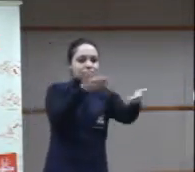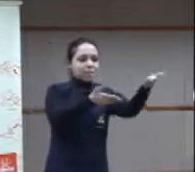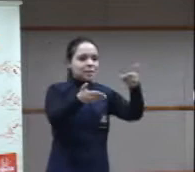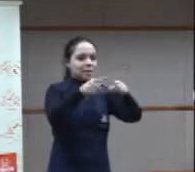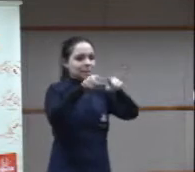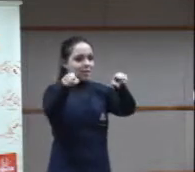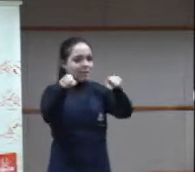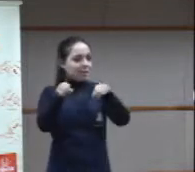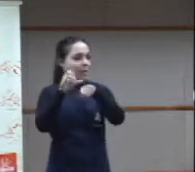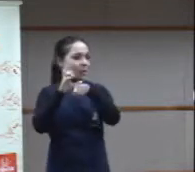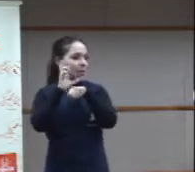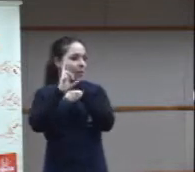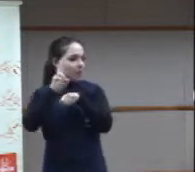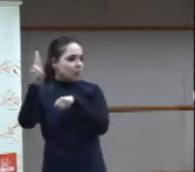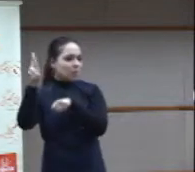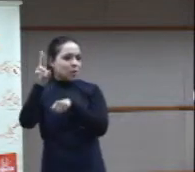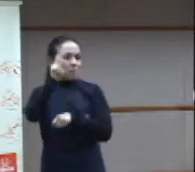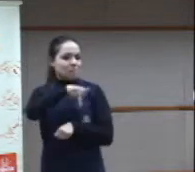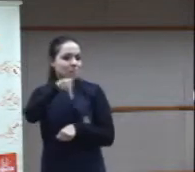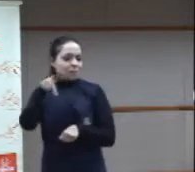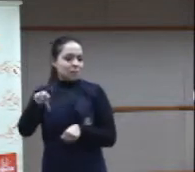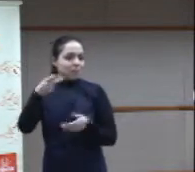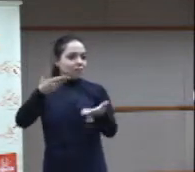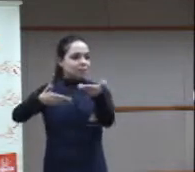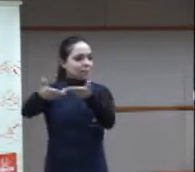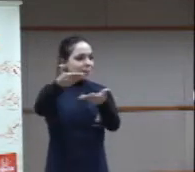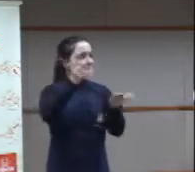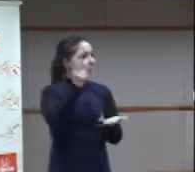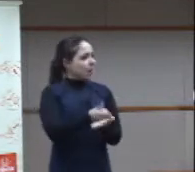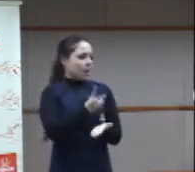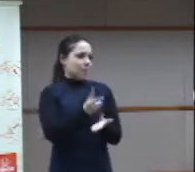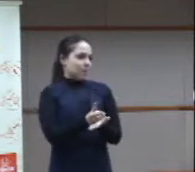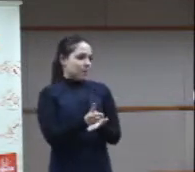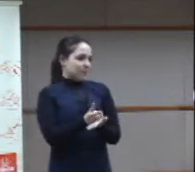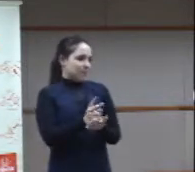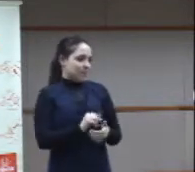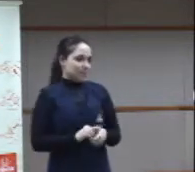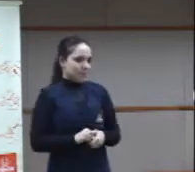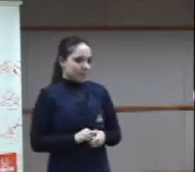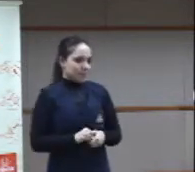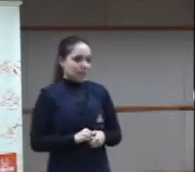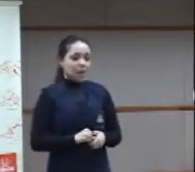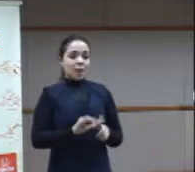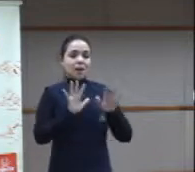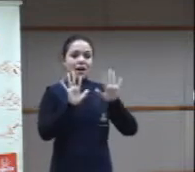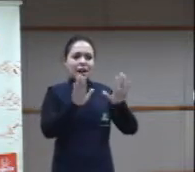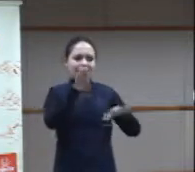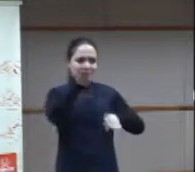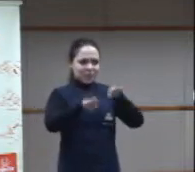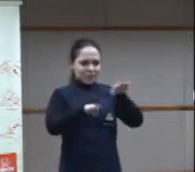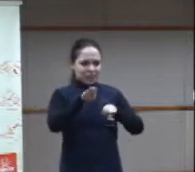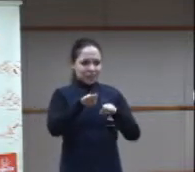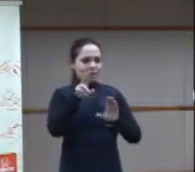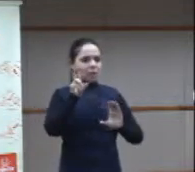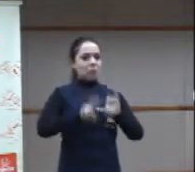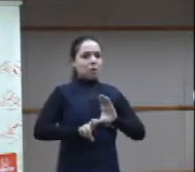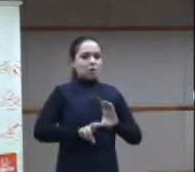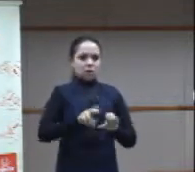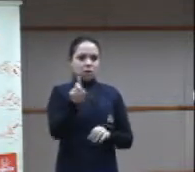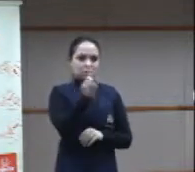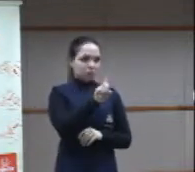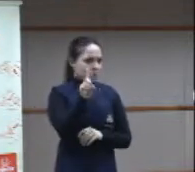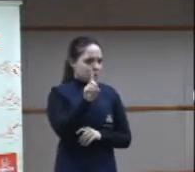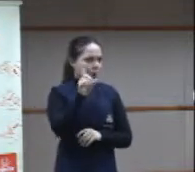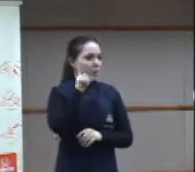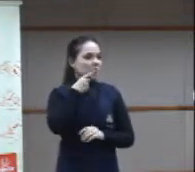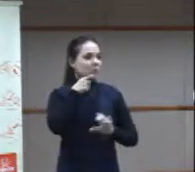relacionamento com coordenadores e docentes sempre que necessário. Não vamos criar uma dependência. Ah, eu